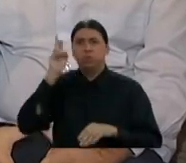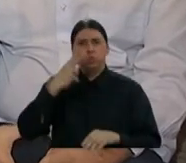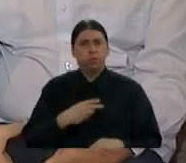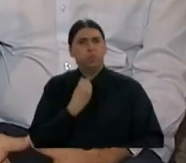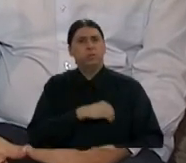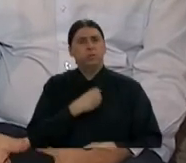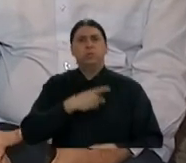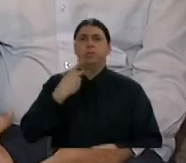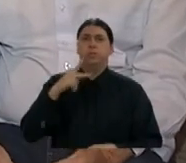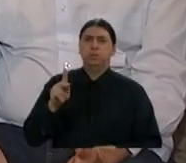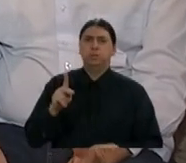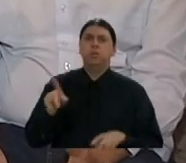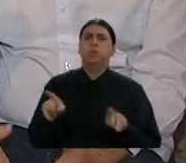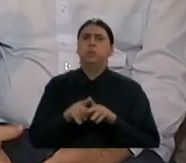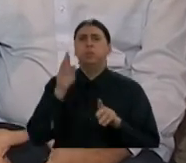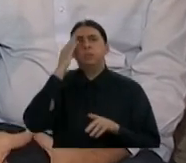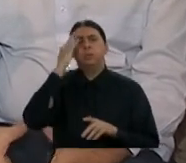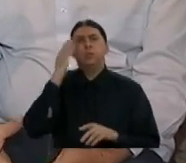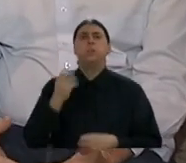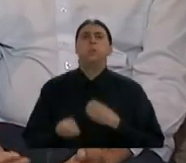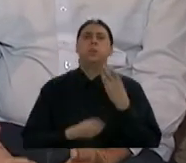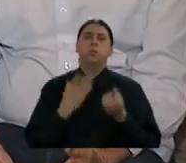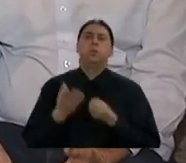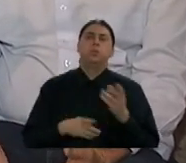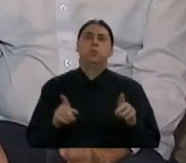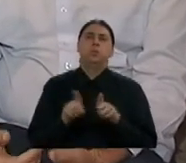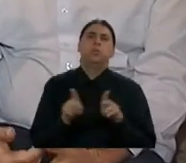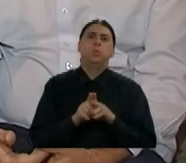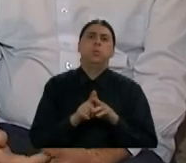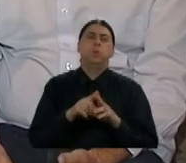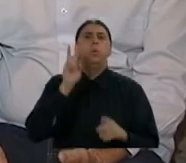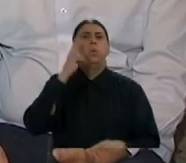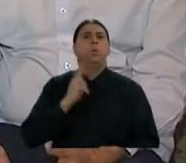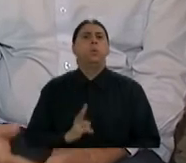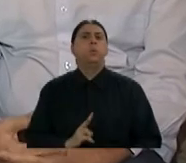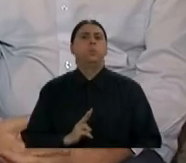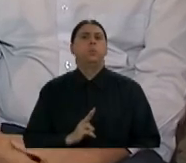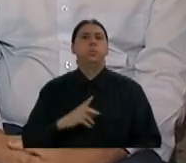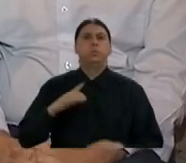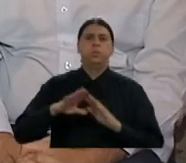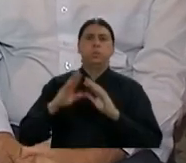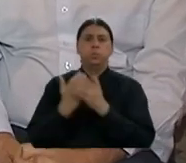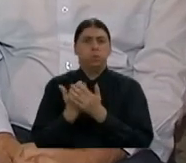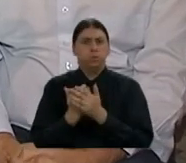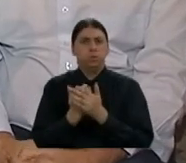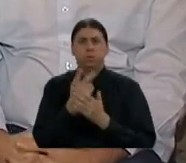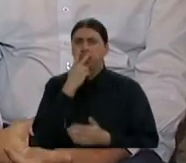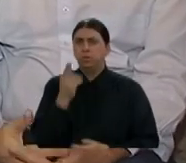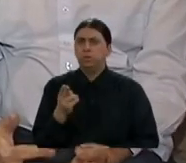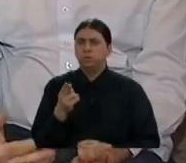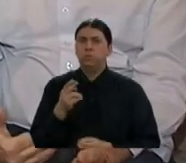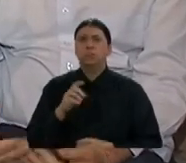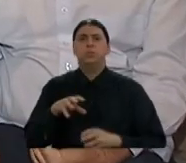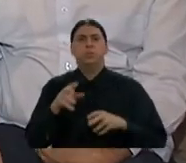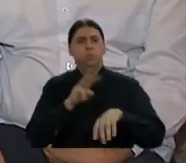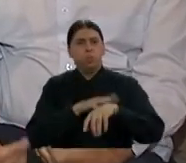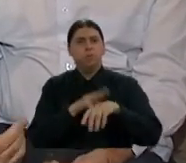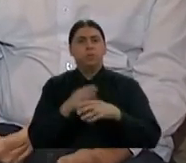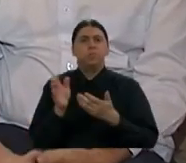eles sabem contar a história na escola - varia em vários momentos